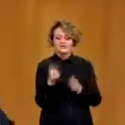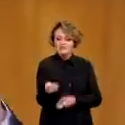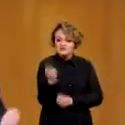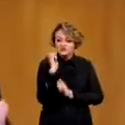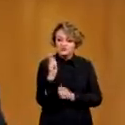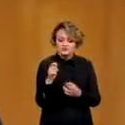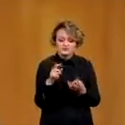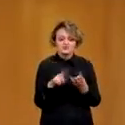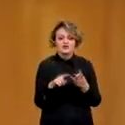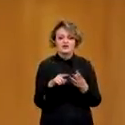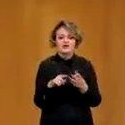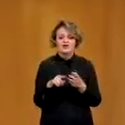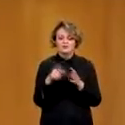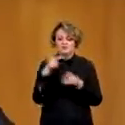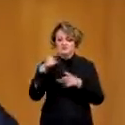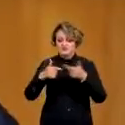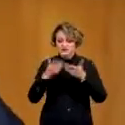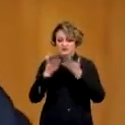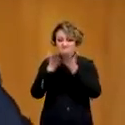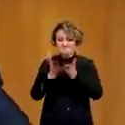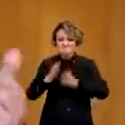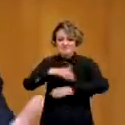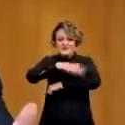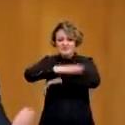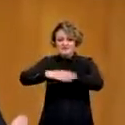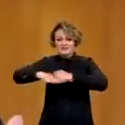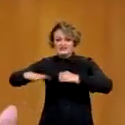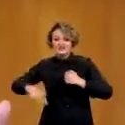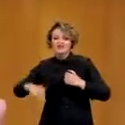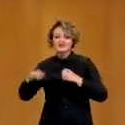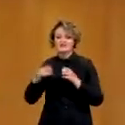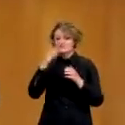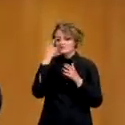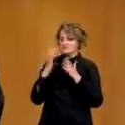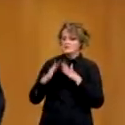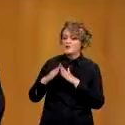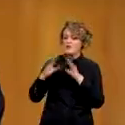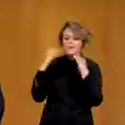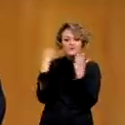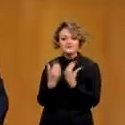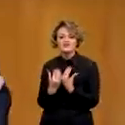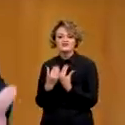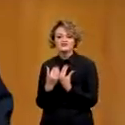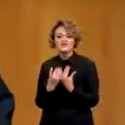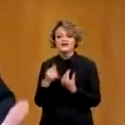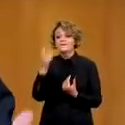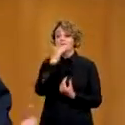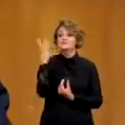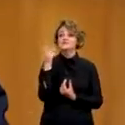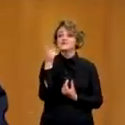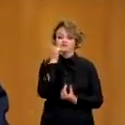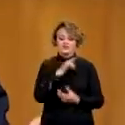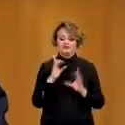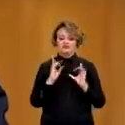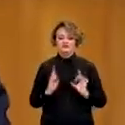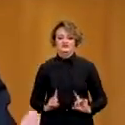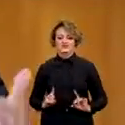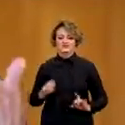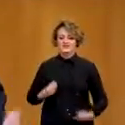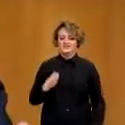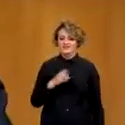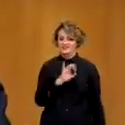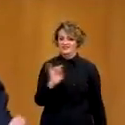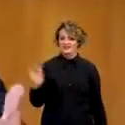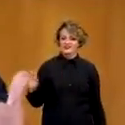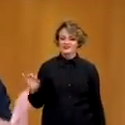pescadores, os povos ribeirinhos, até as pessoas que vivem em comunidades. Nós precisamos fazer com que essa gente tenha dignidade na sua vida,